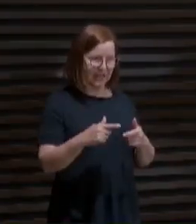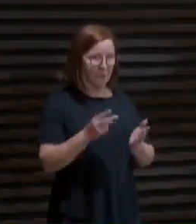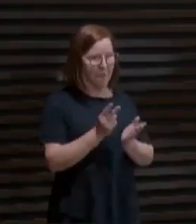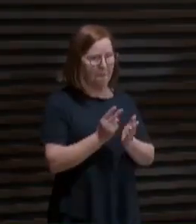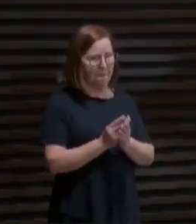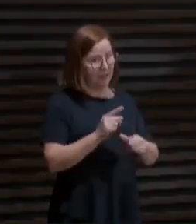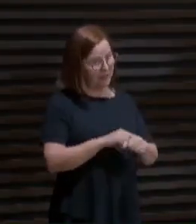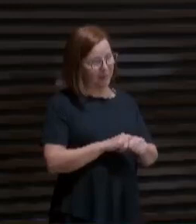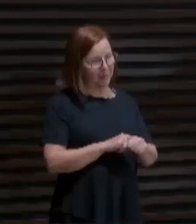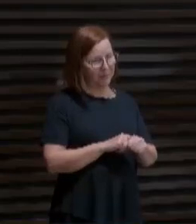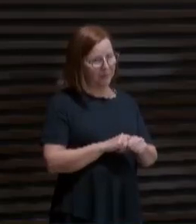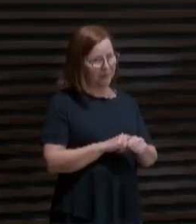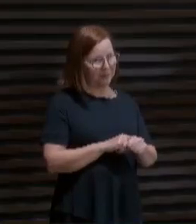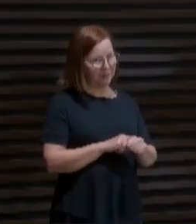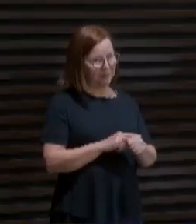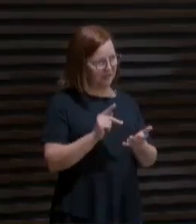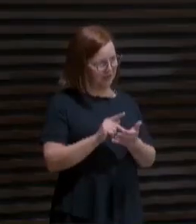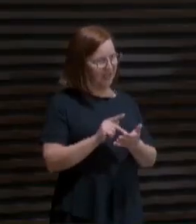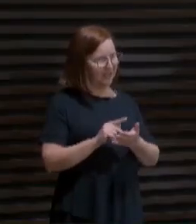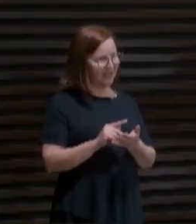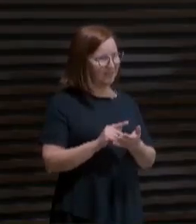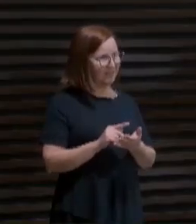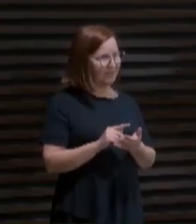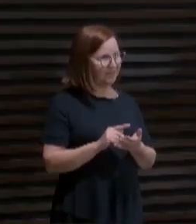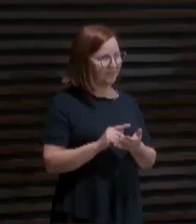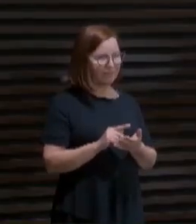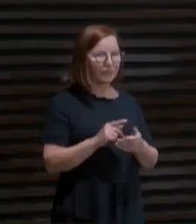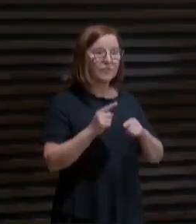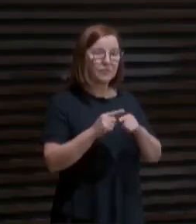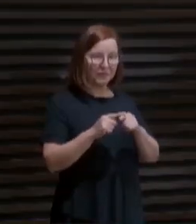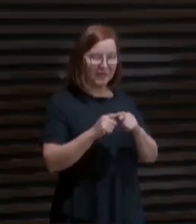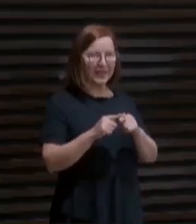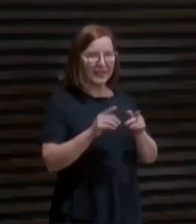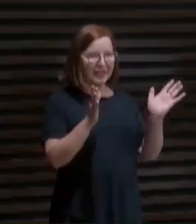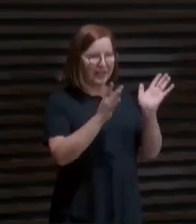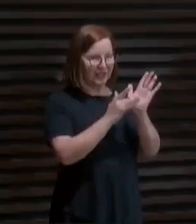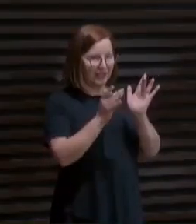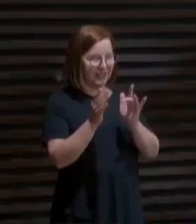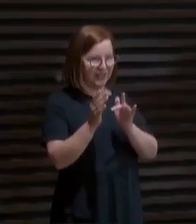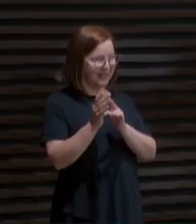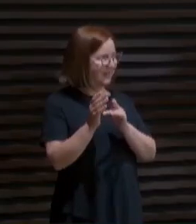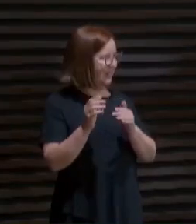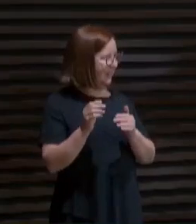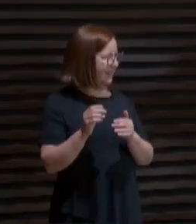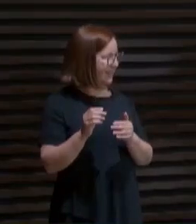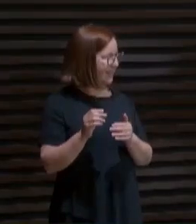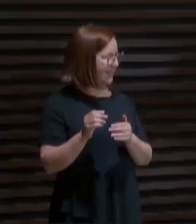Ele estava... Não é isso, Márcio? Ele não era onipresente, não é isso? Estou certo ou estou